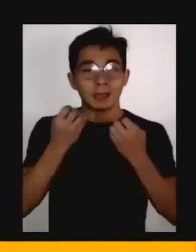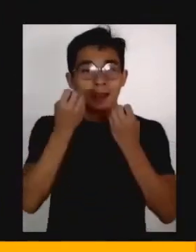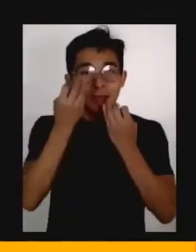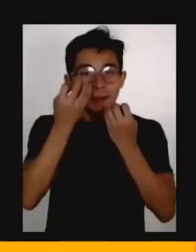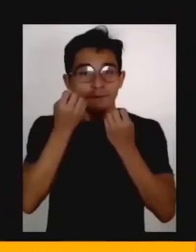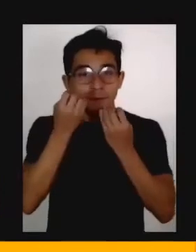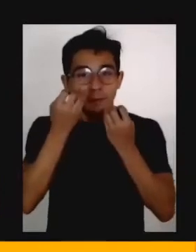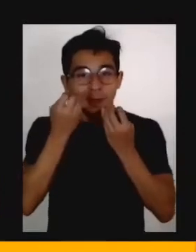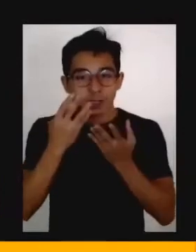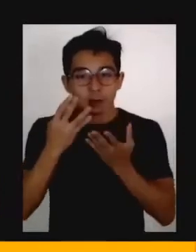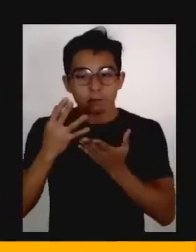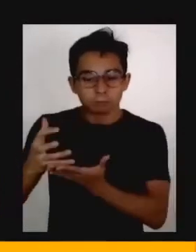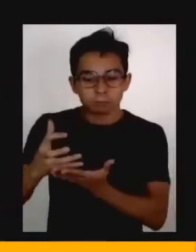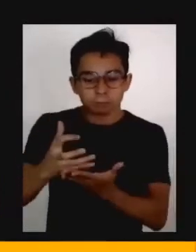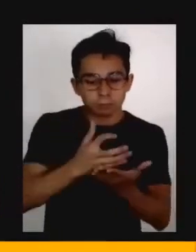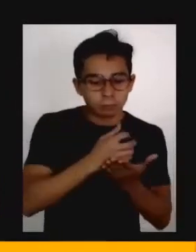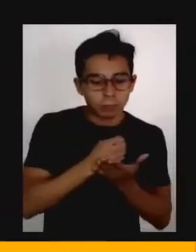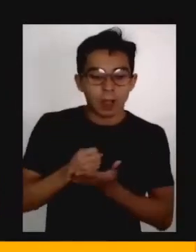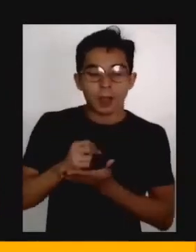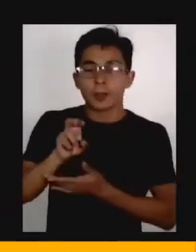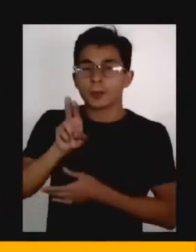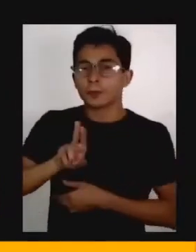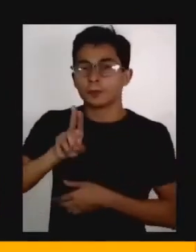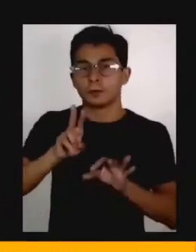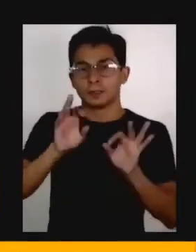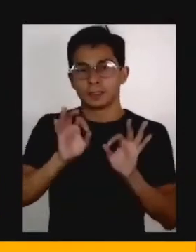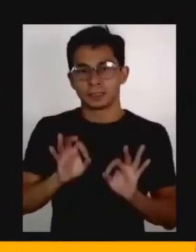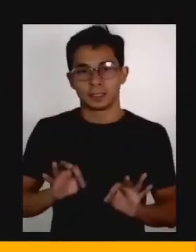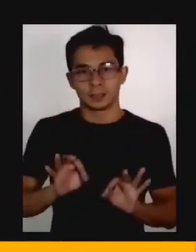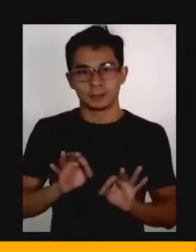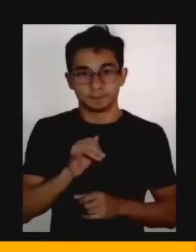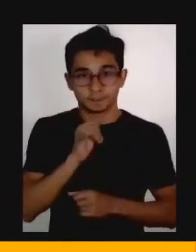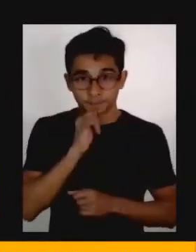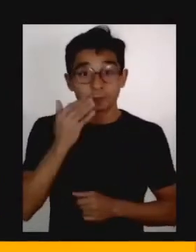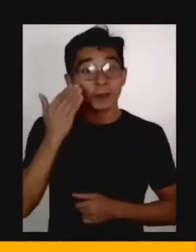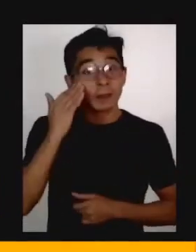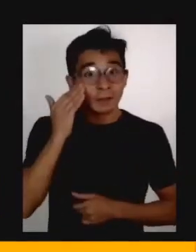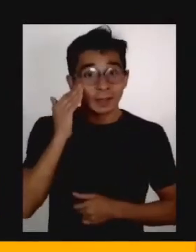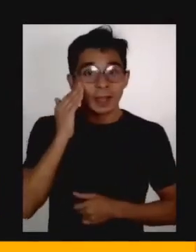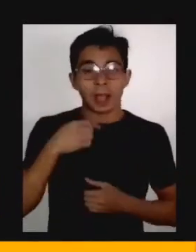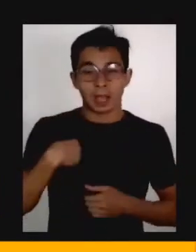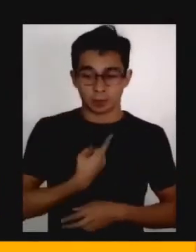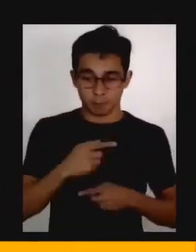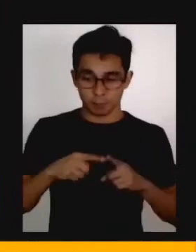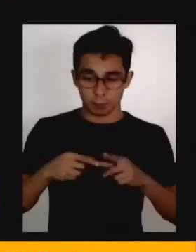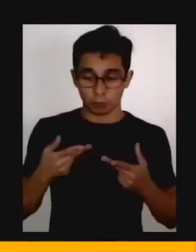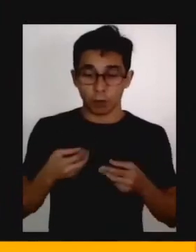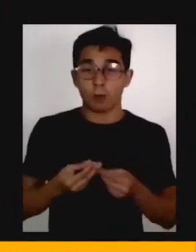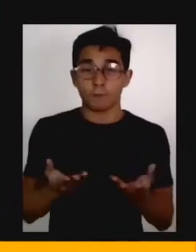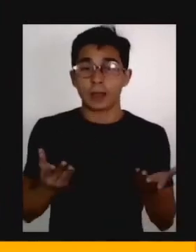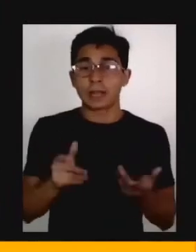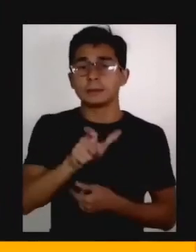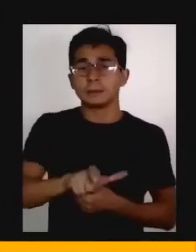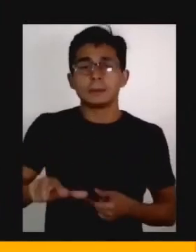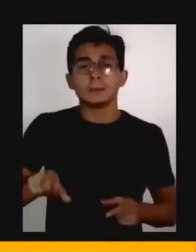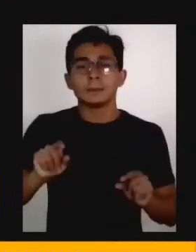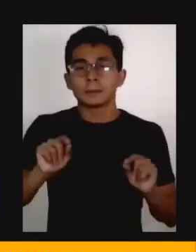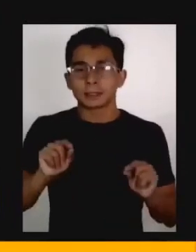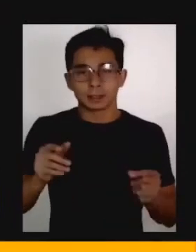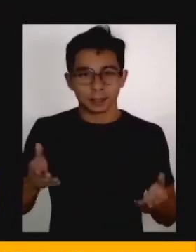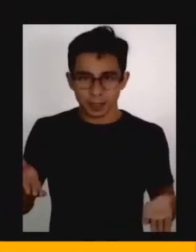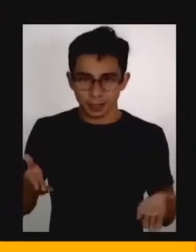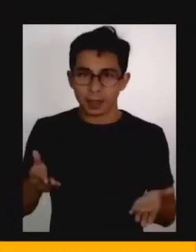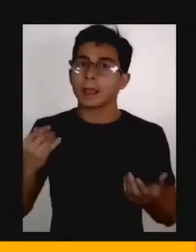que a gente possa entender com quem a gente está falando, para geração depois de experiências para passar a nossa